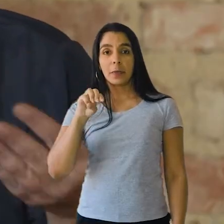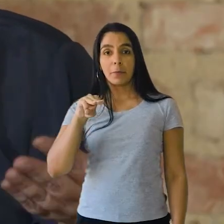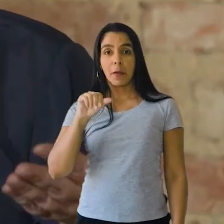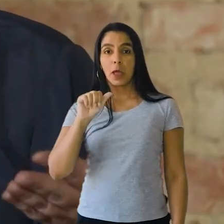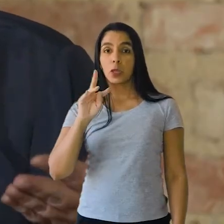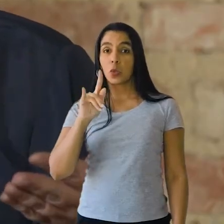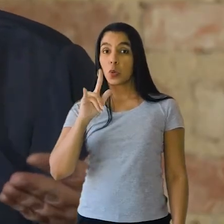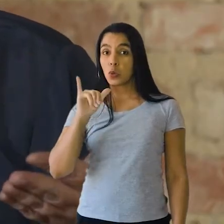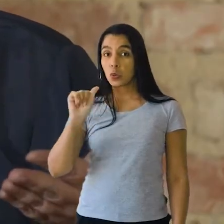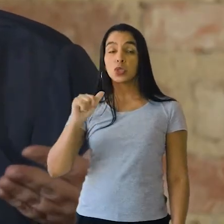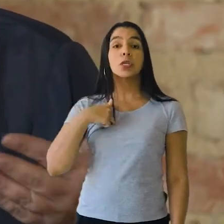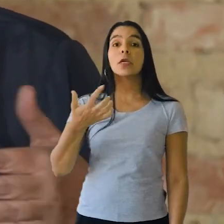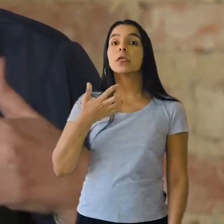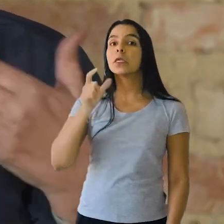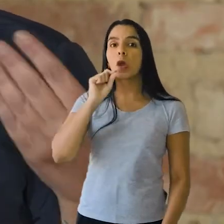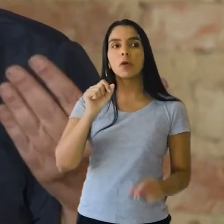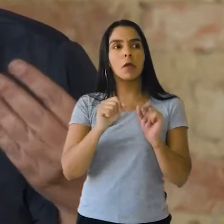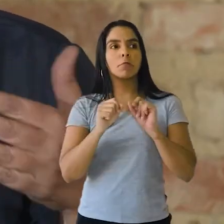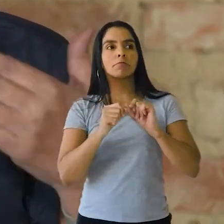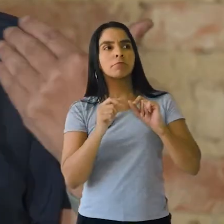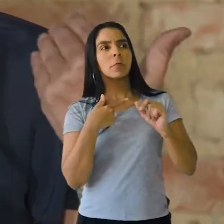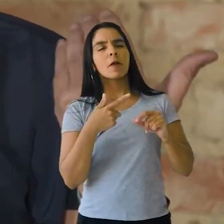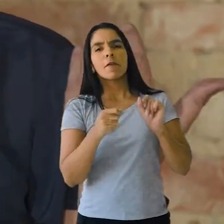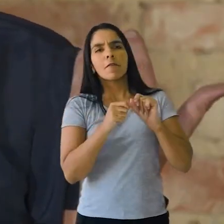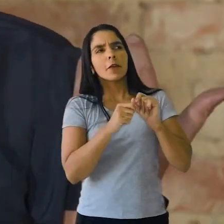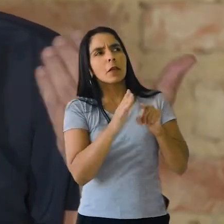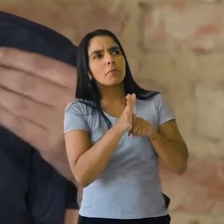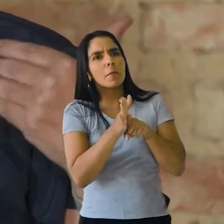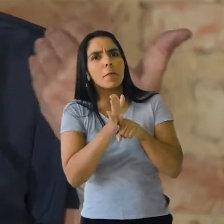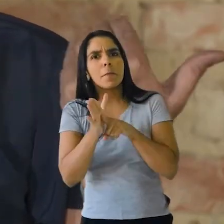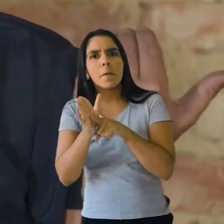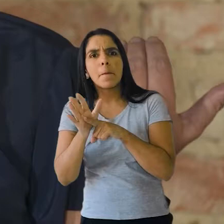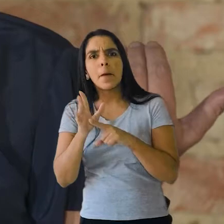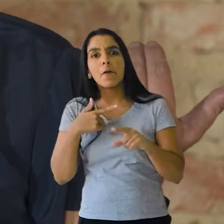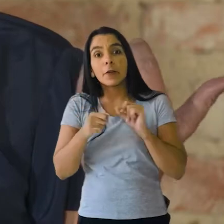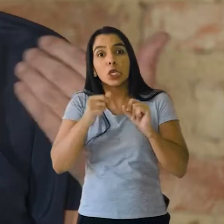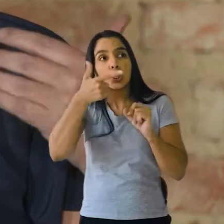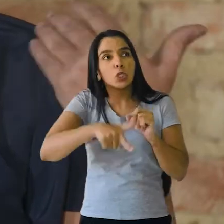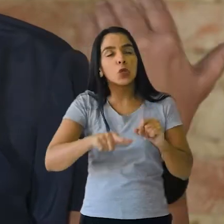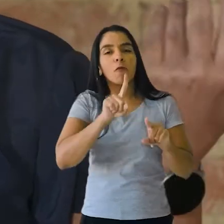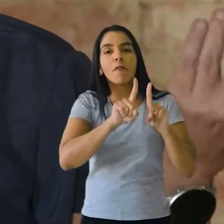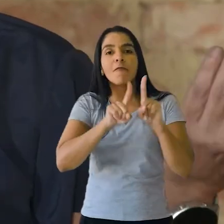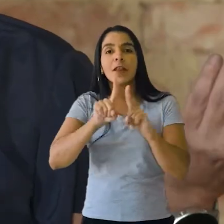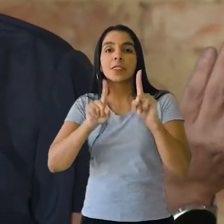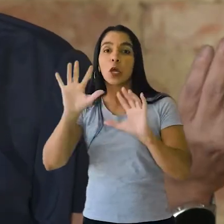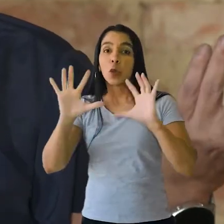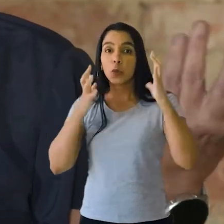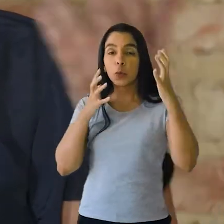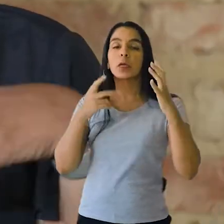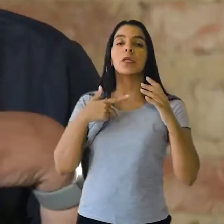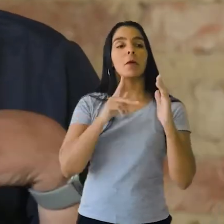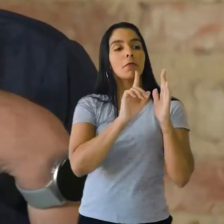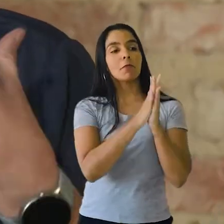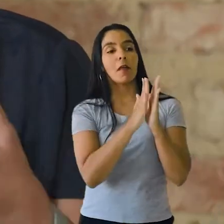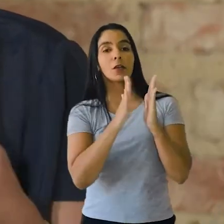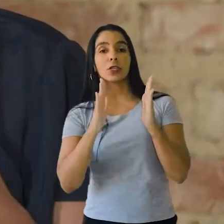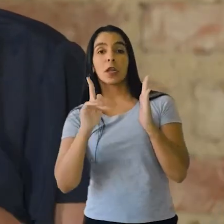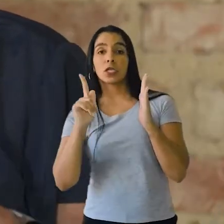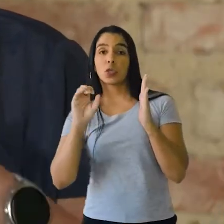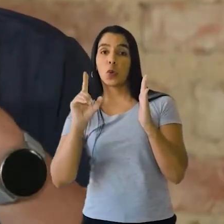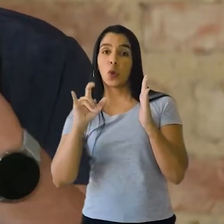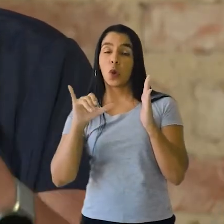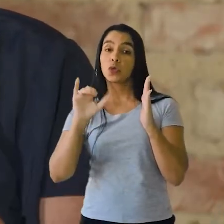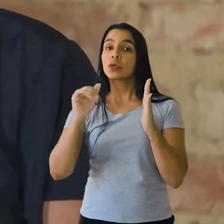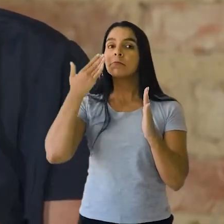como paleoclimatologia, que busca reconstituir a variação do clima na escala geológica e, portanto,